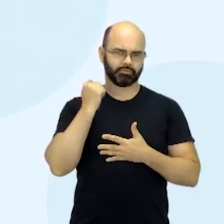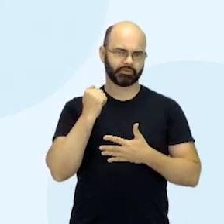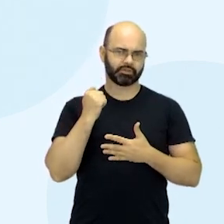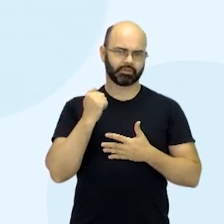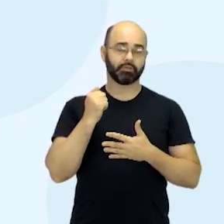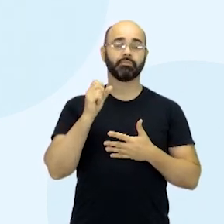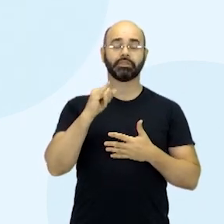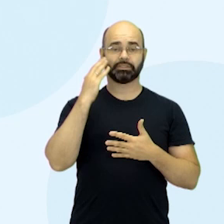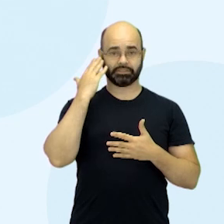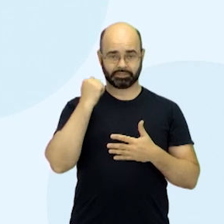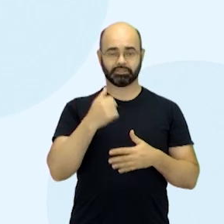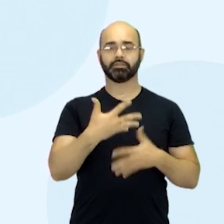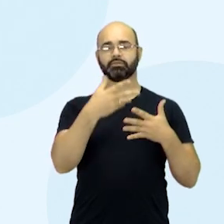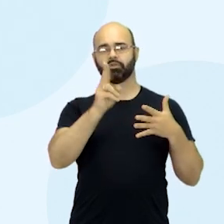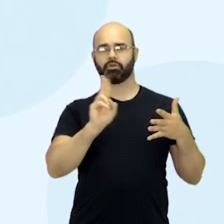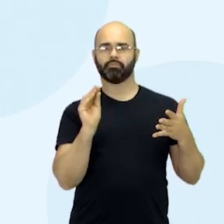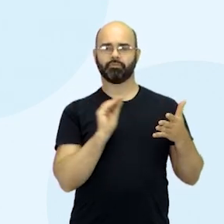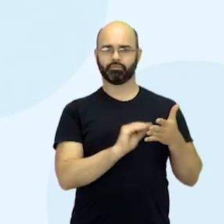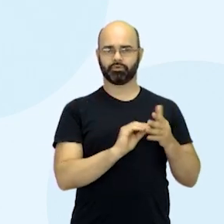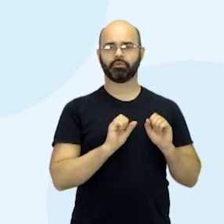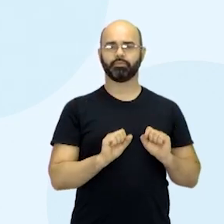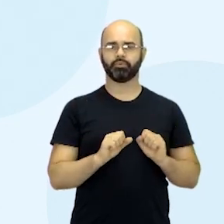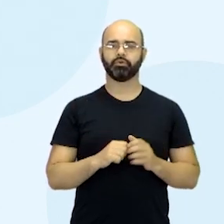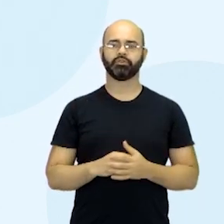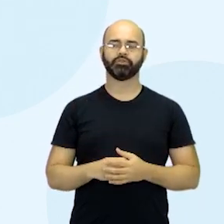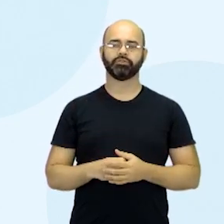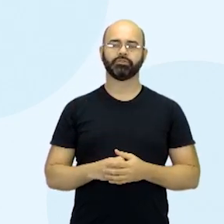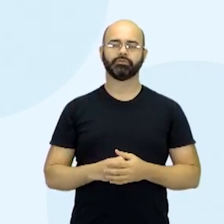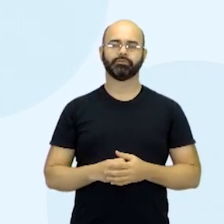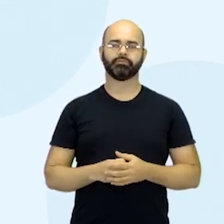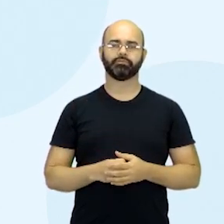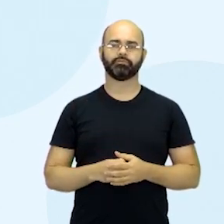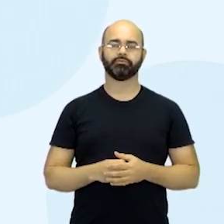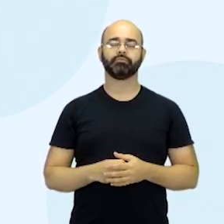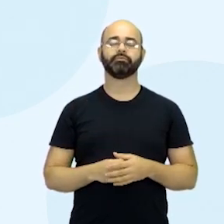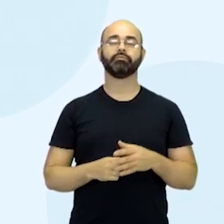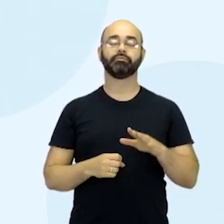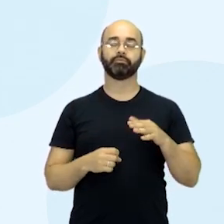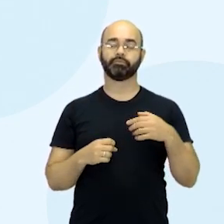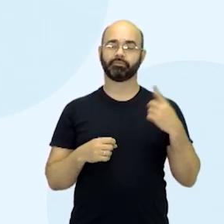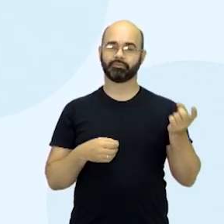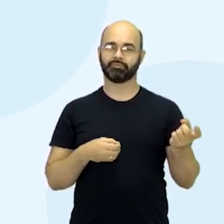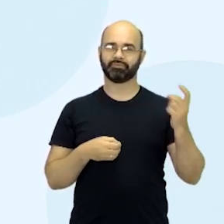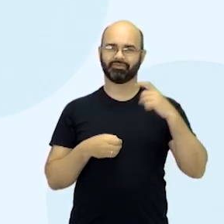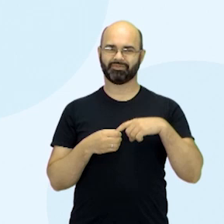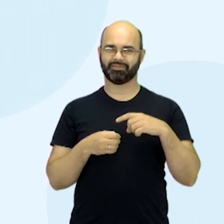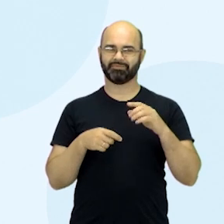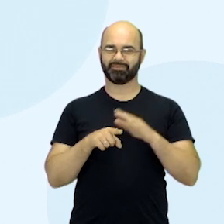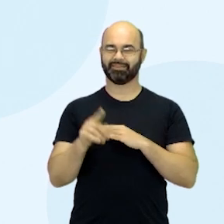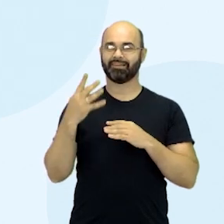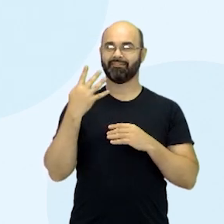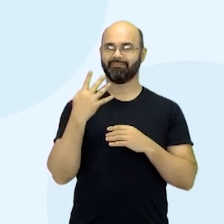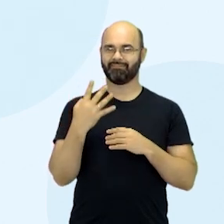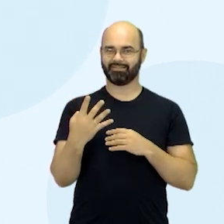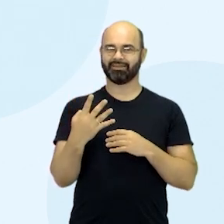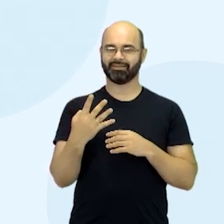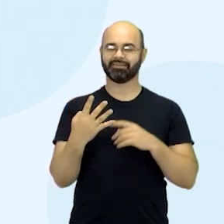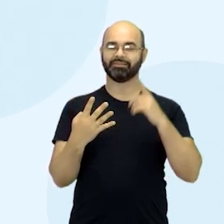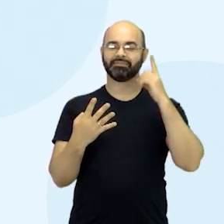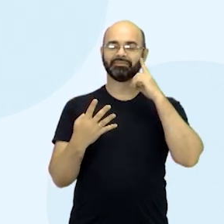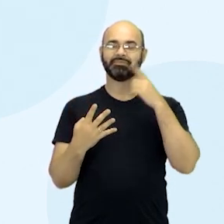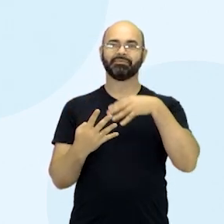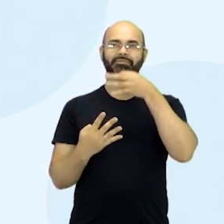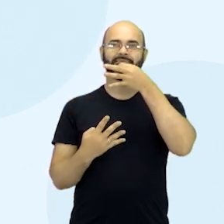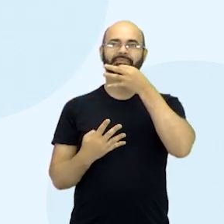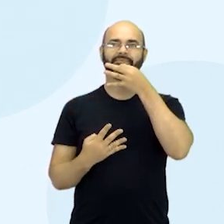dois trapézios, desses dois tipos de trapézio aí pra gente. Na volta aí da quarta pergunta, a gente já comenta aí, pode